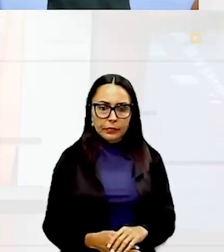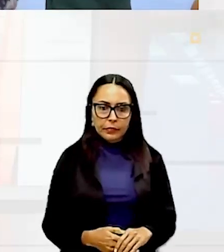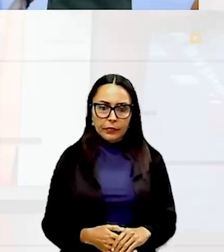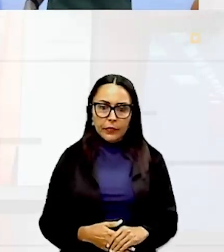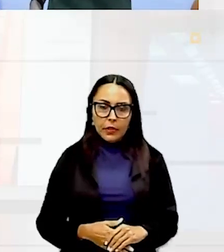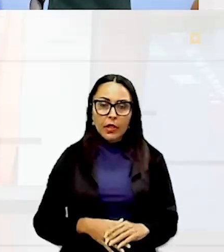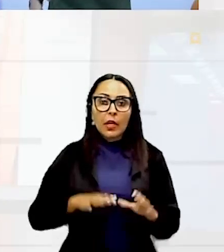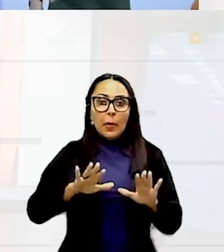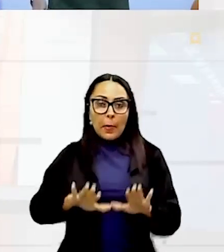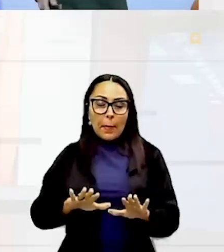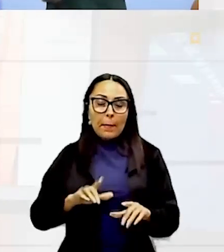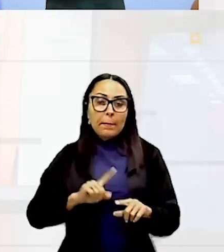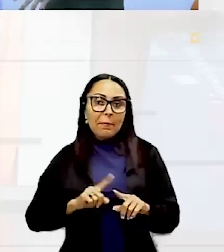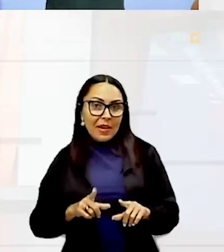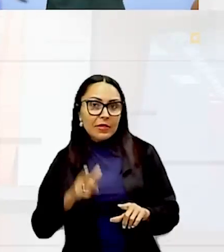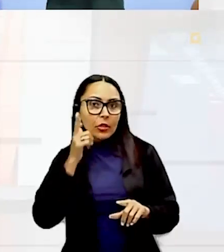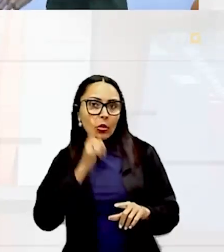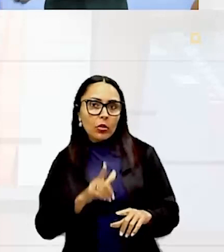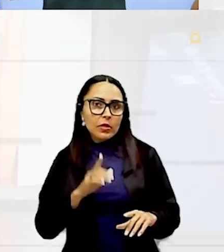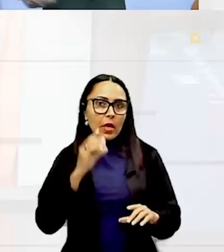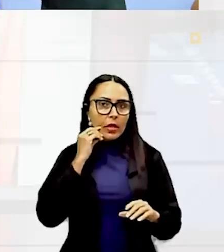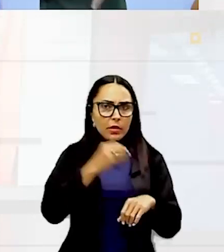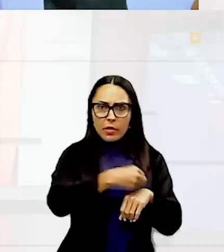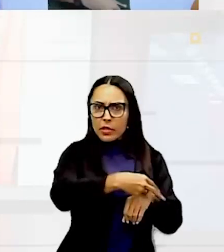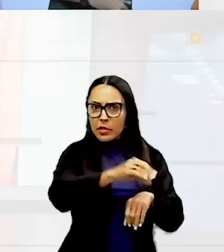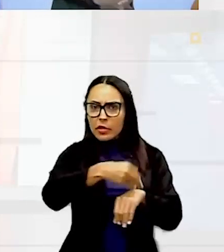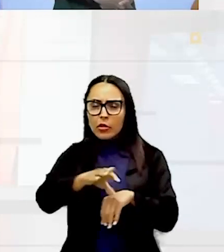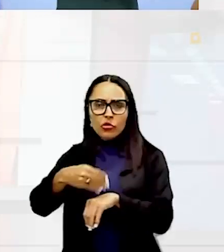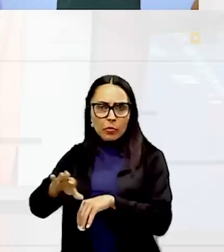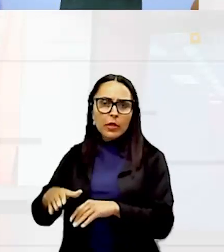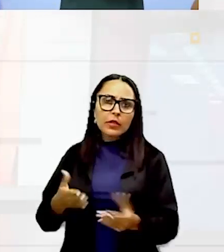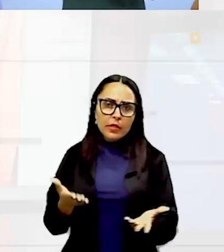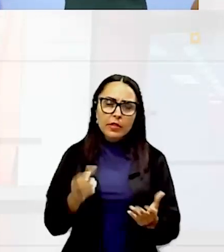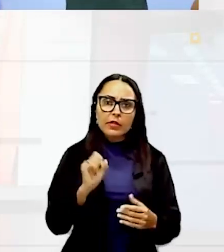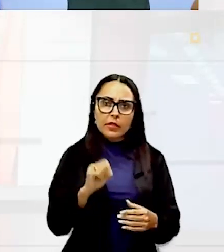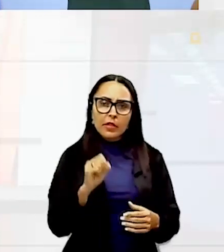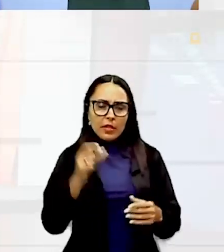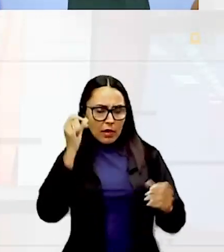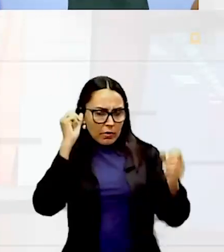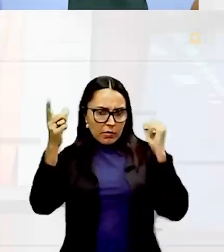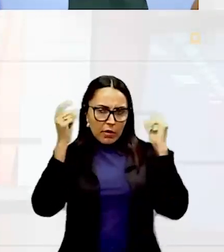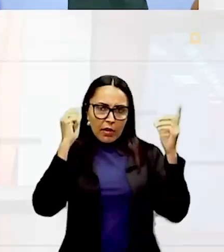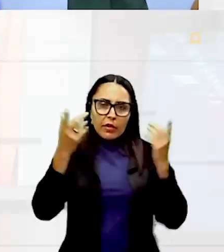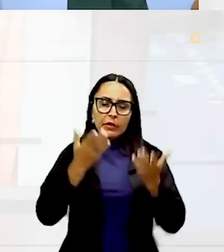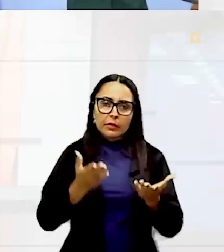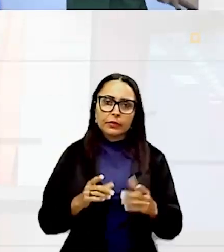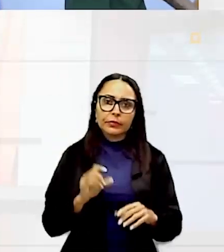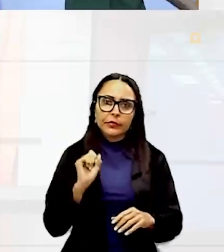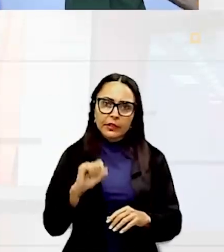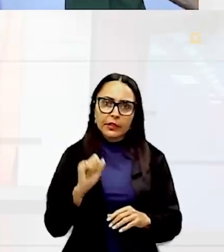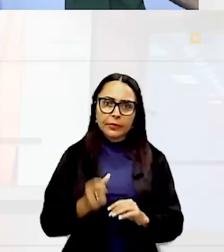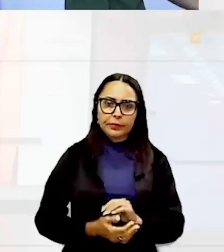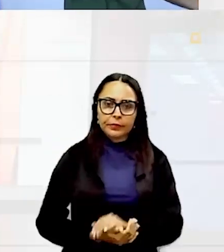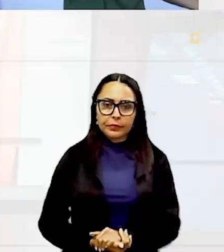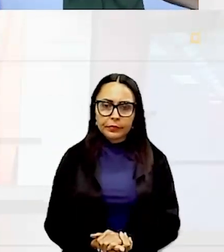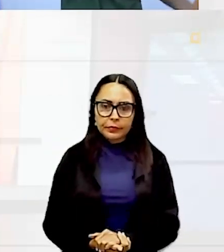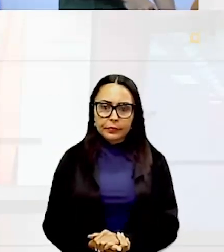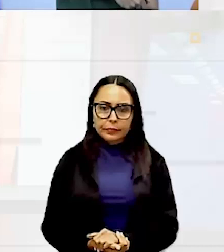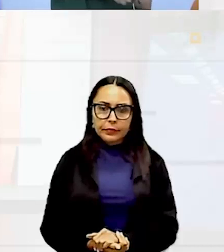Mas ele consegue passar essa ideia de tridimensionalidade, mesmo utilizando resolução baixa de pixel